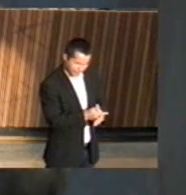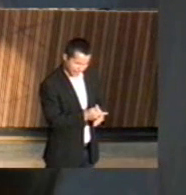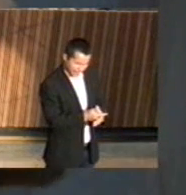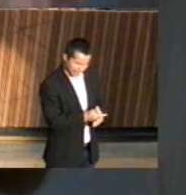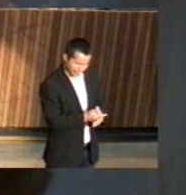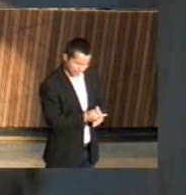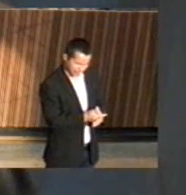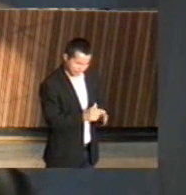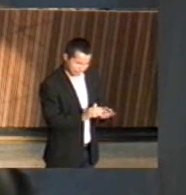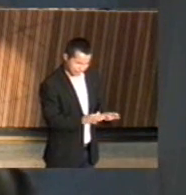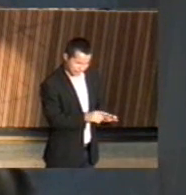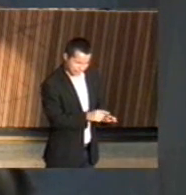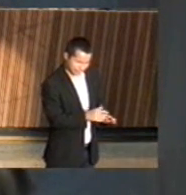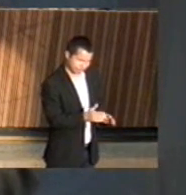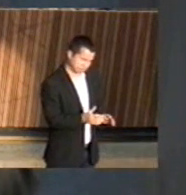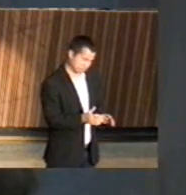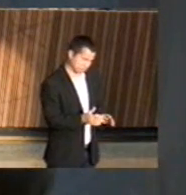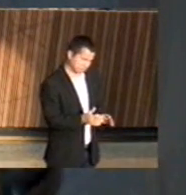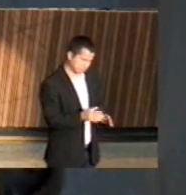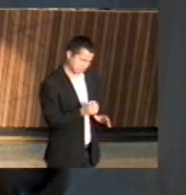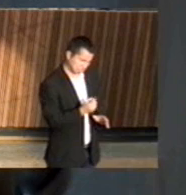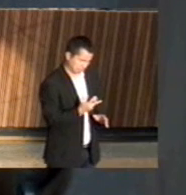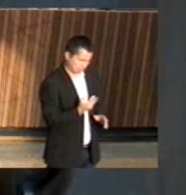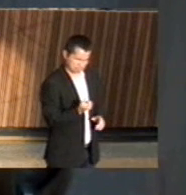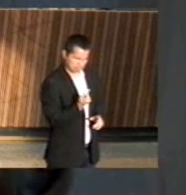o que é que tu esperas de mim?